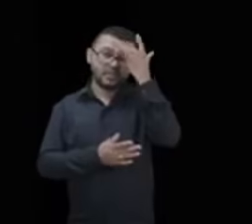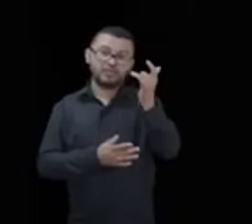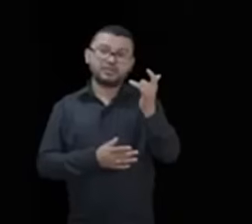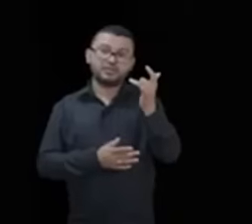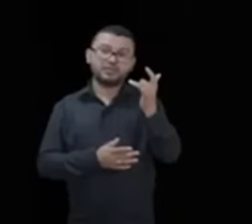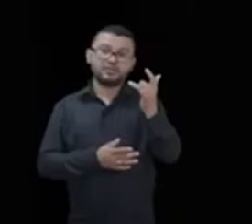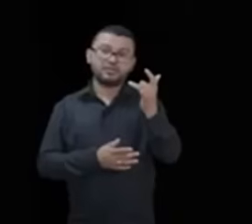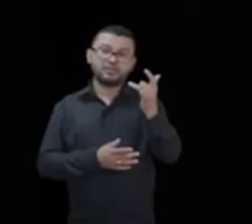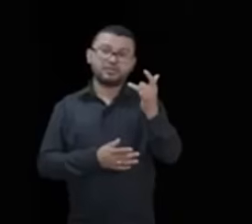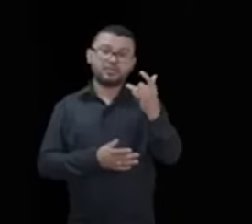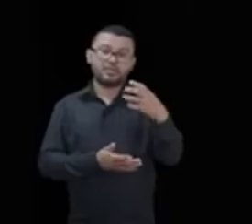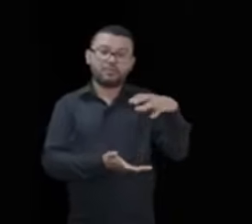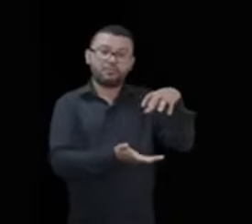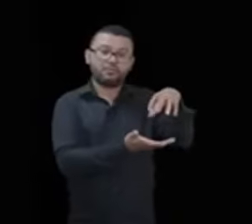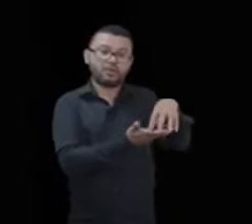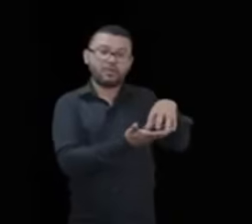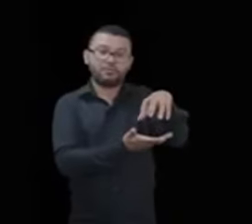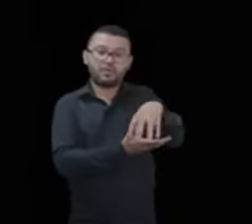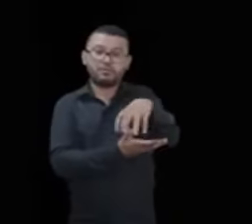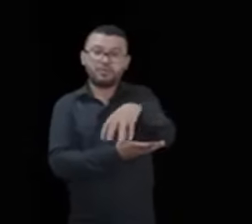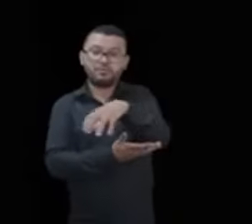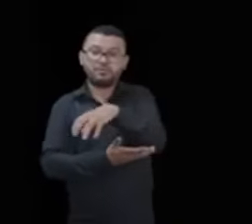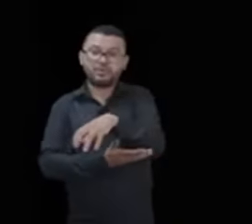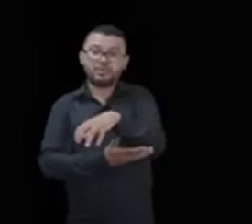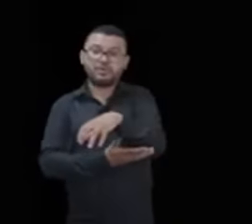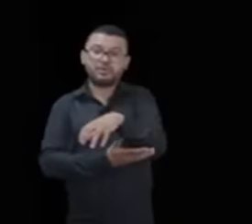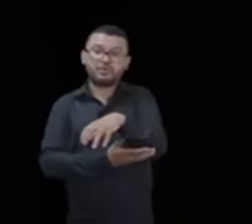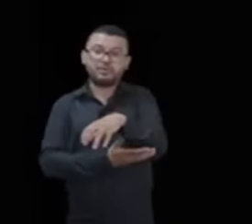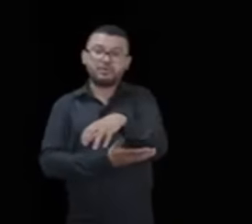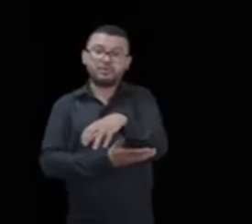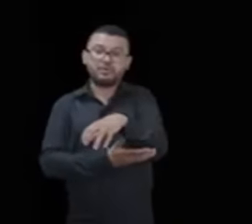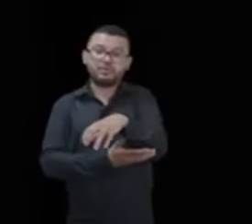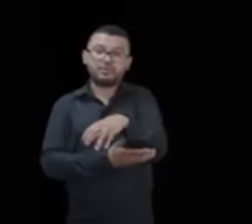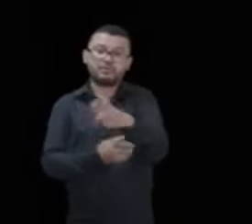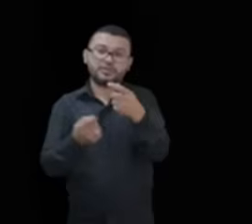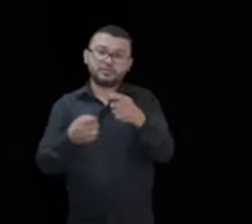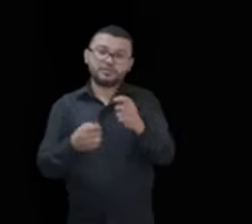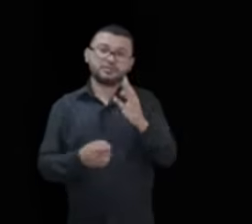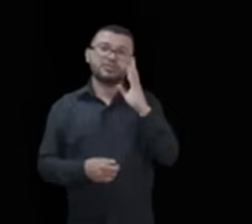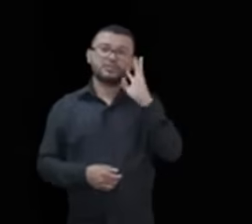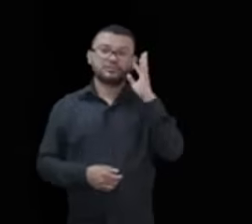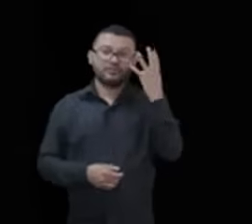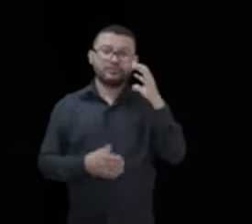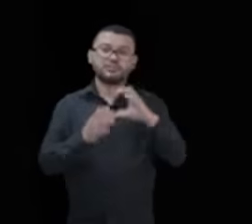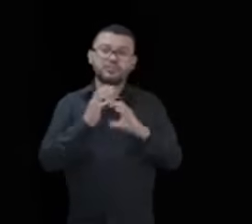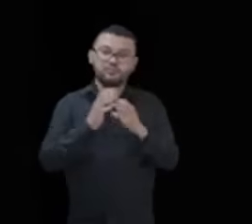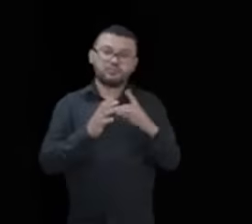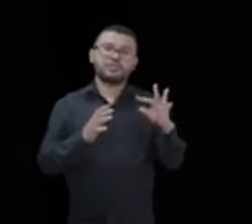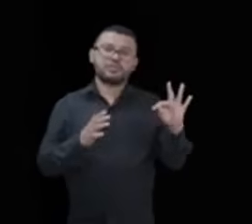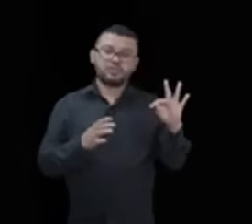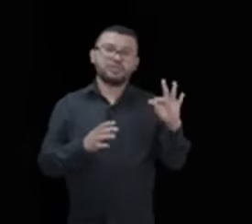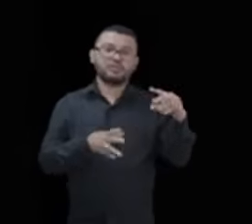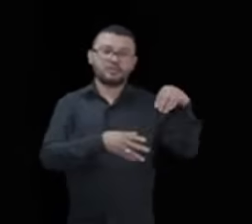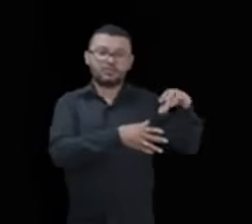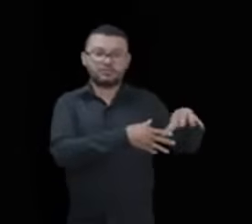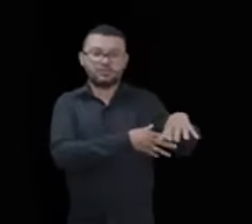que os núcleos de base passem a ser espaços de decisão do nosso partido.